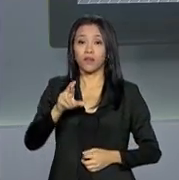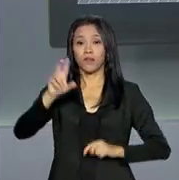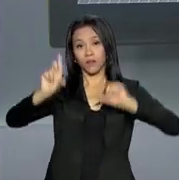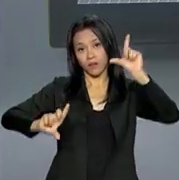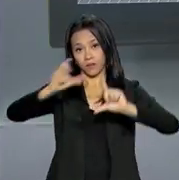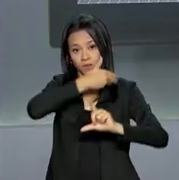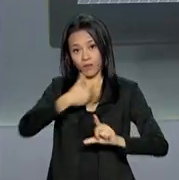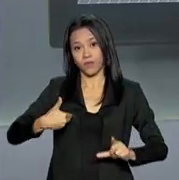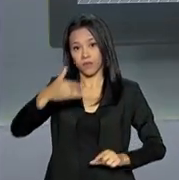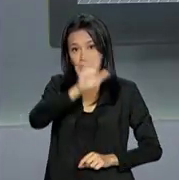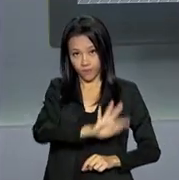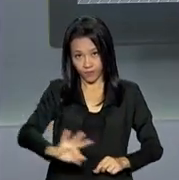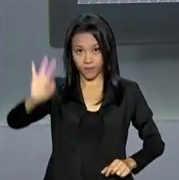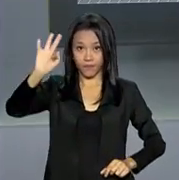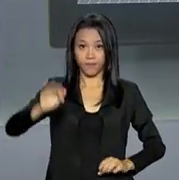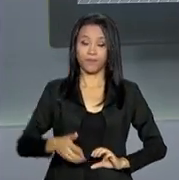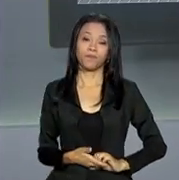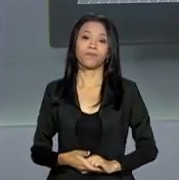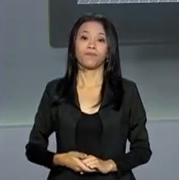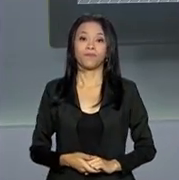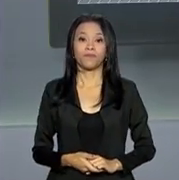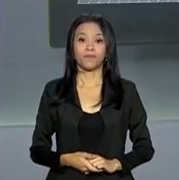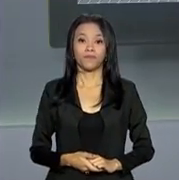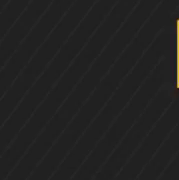nbr a tv do governo federal